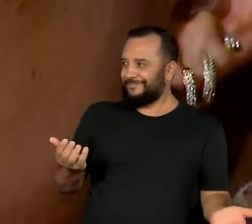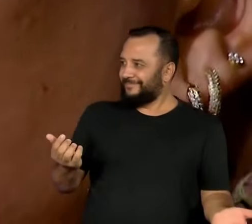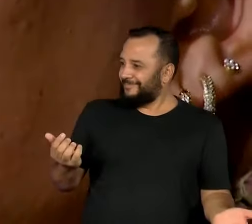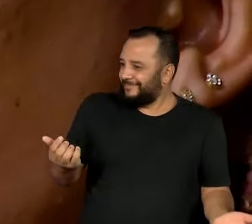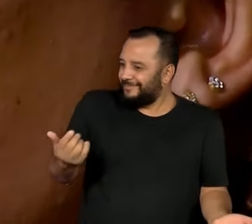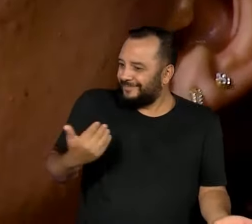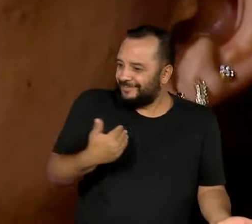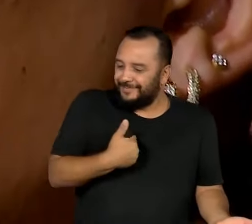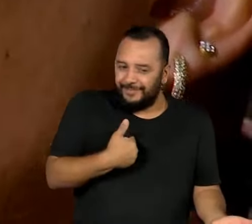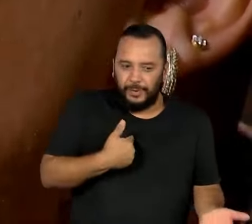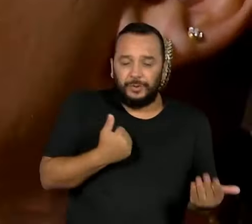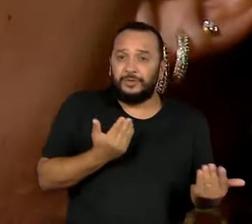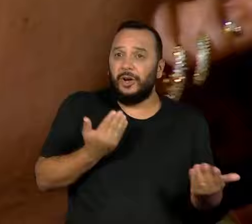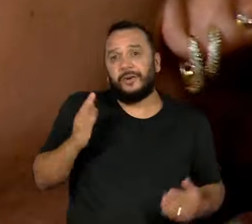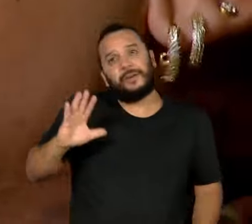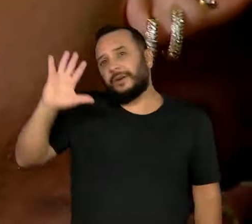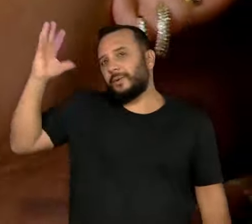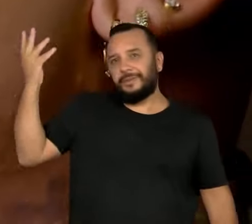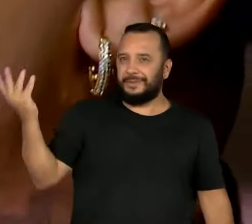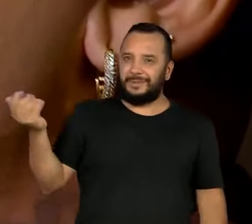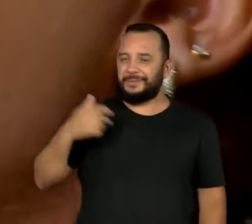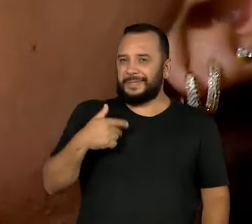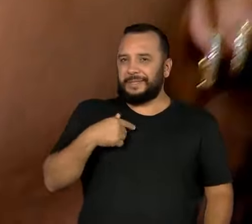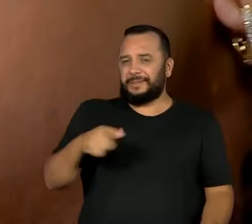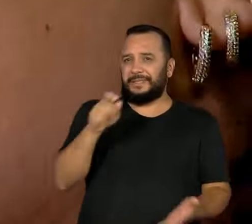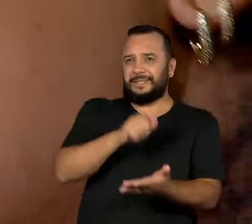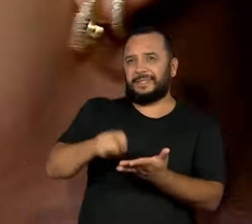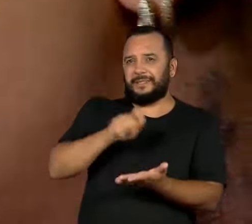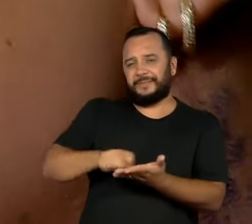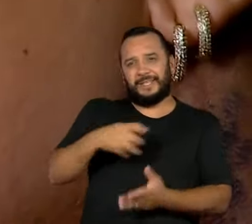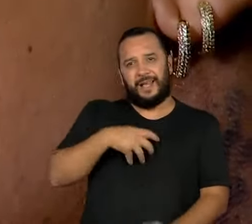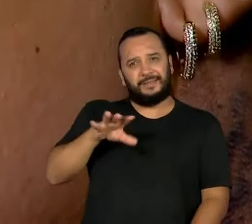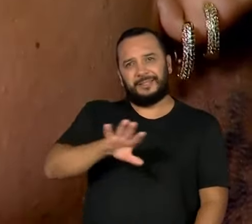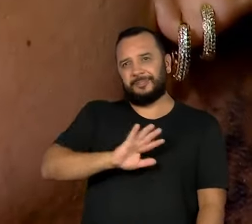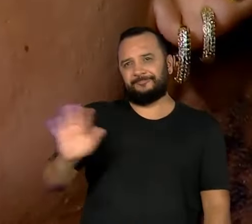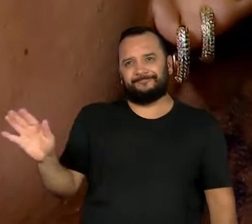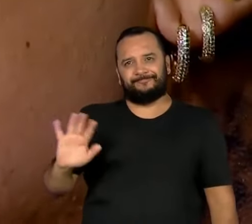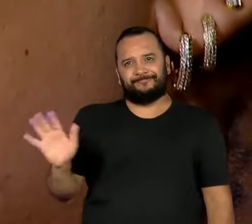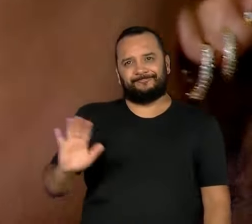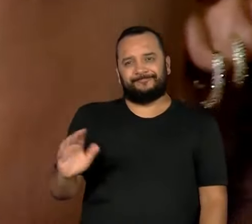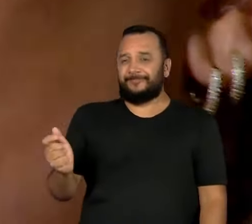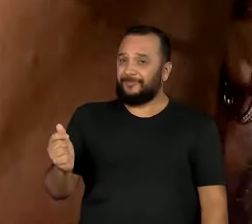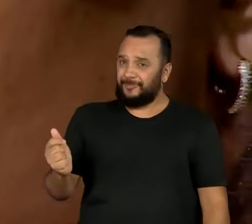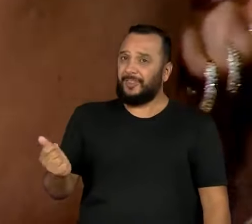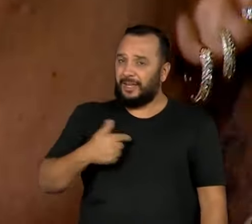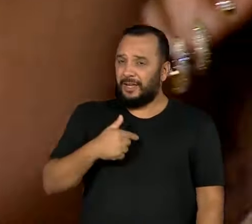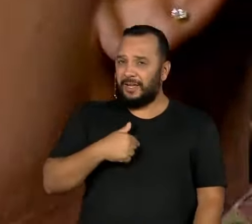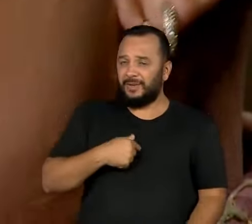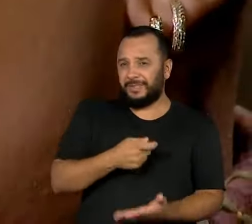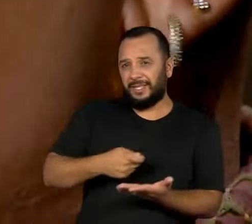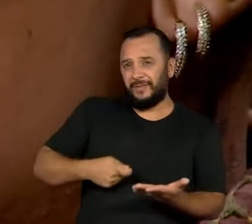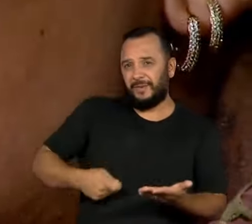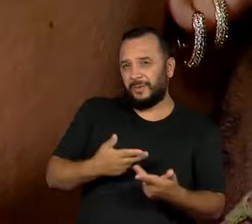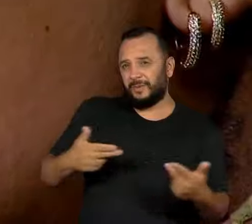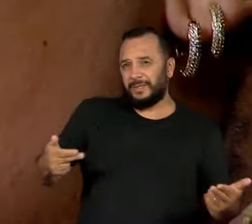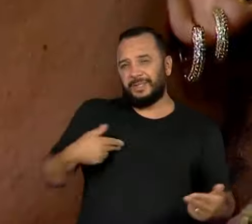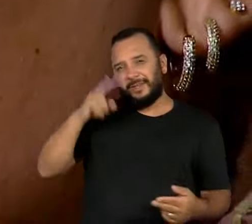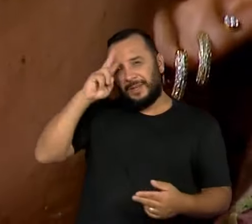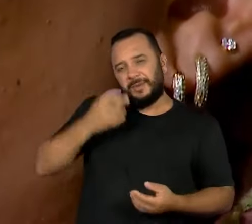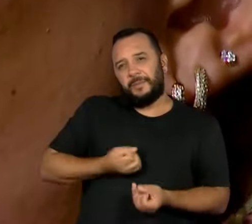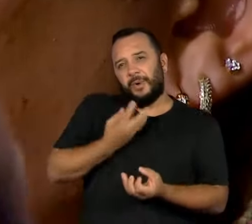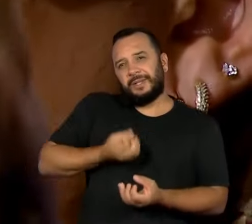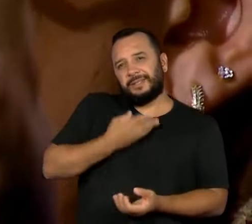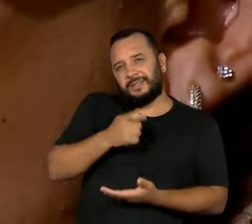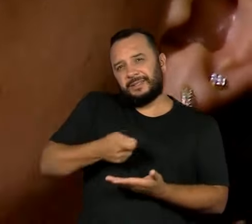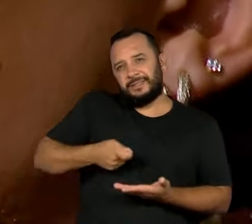aquilo ali aconteceu uma tempestade eu não escrevia desse jeito antes disso né T eu eu caneta algumas coisinhas lembro de anotar poesia tals